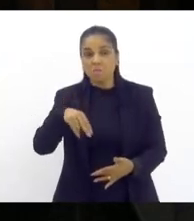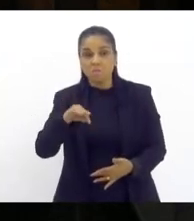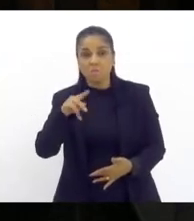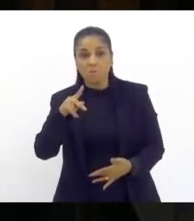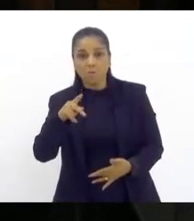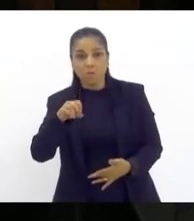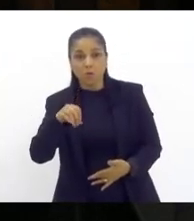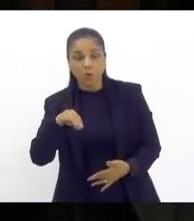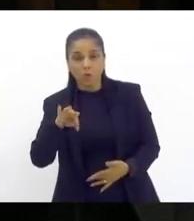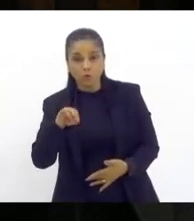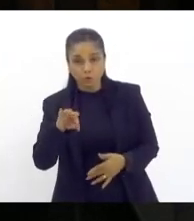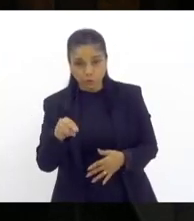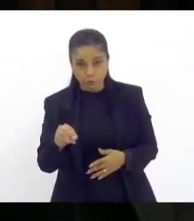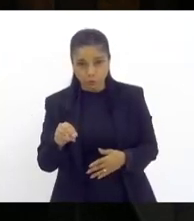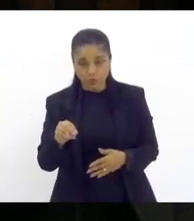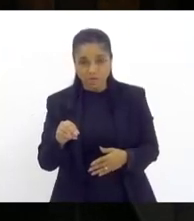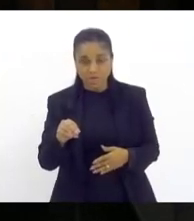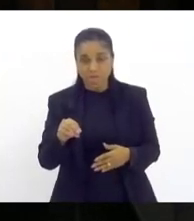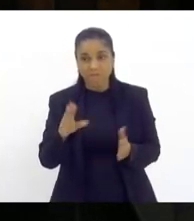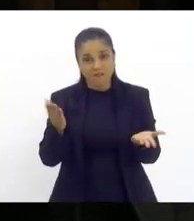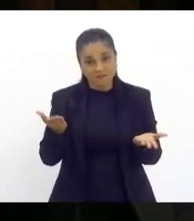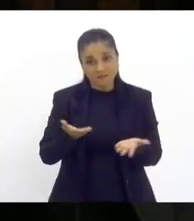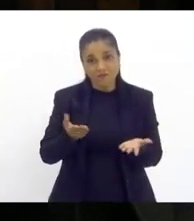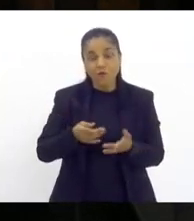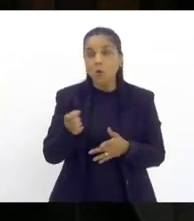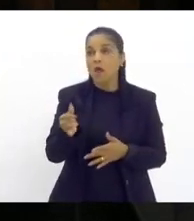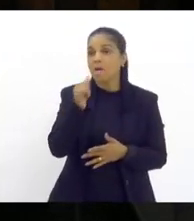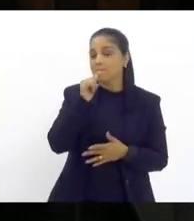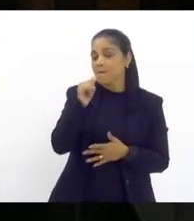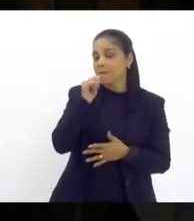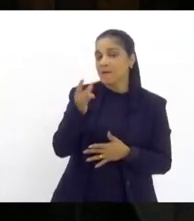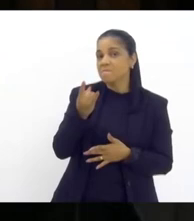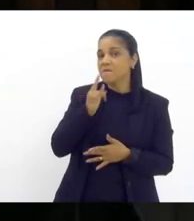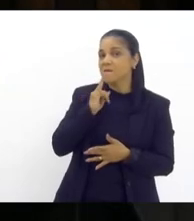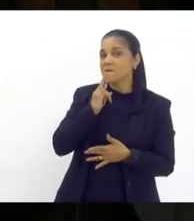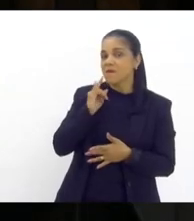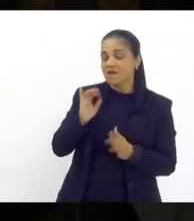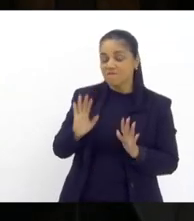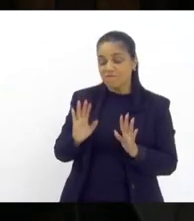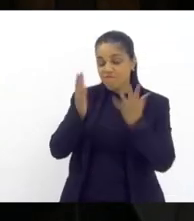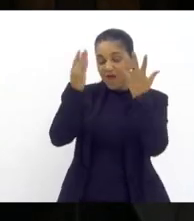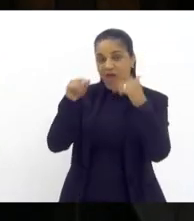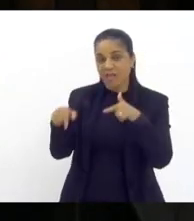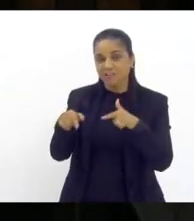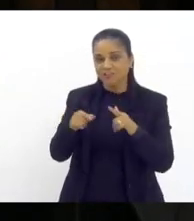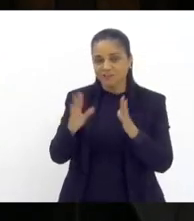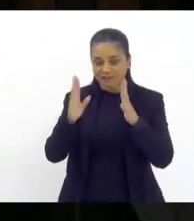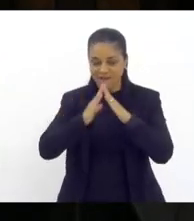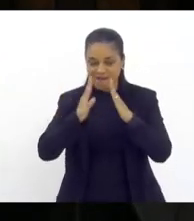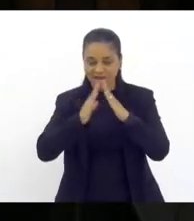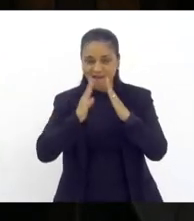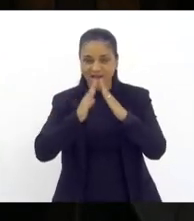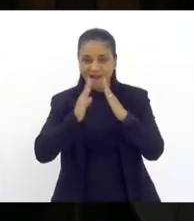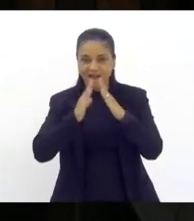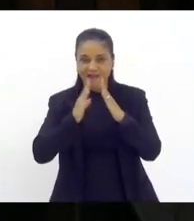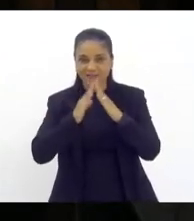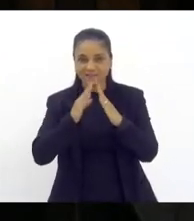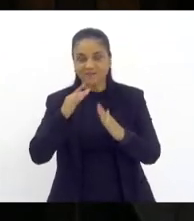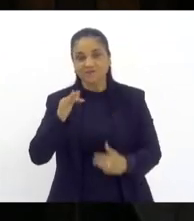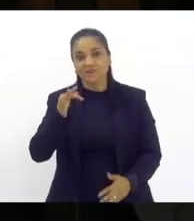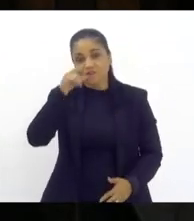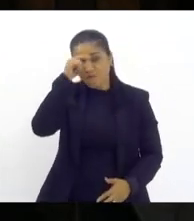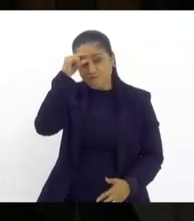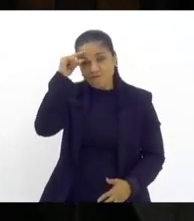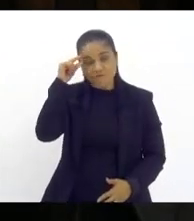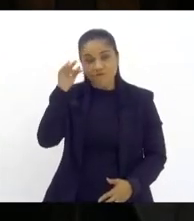casa, repito, porque foram tomar cachaça lá na festinha do Freixo em Brasília. Inclusive um deputado